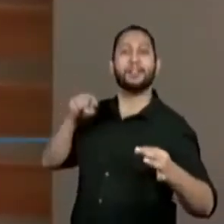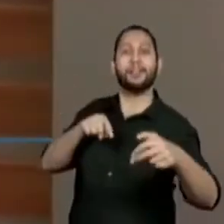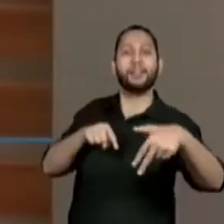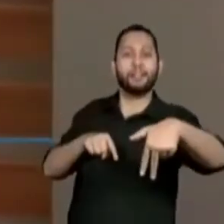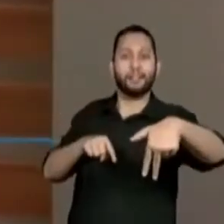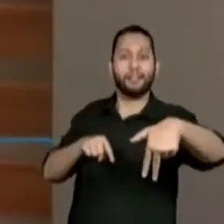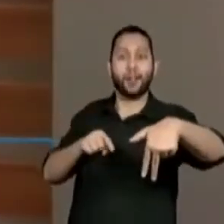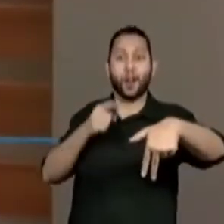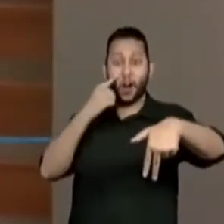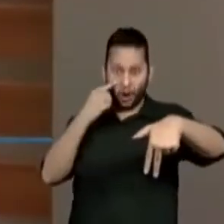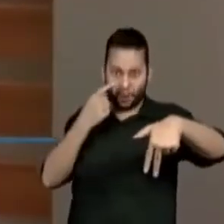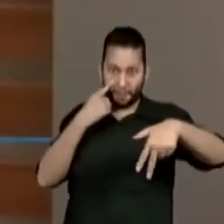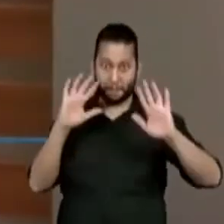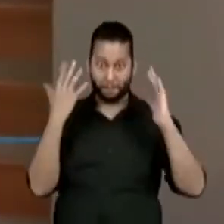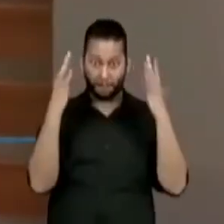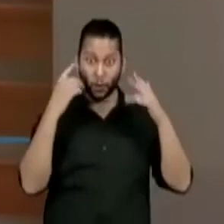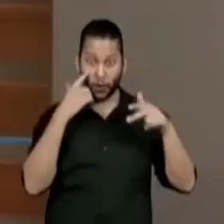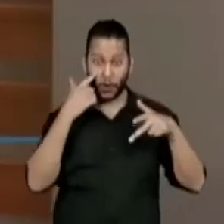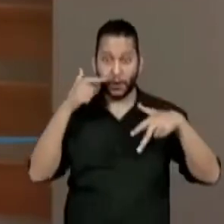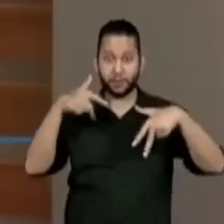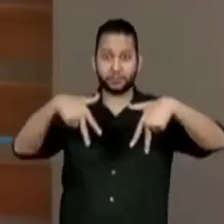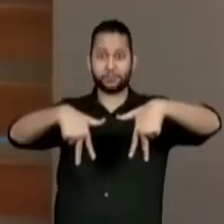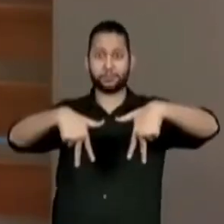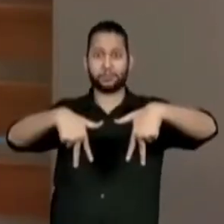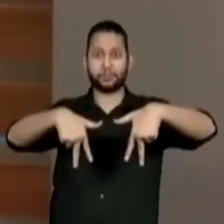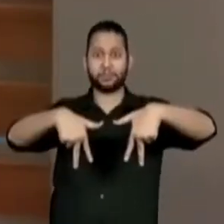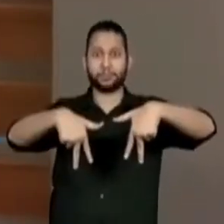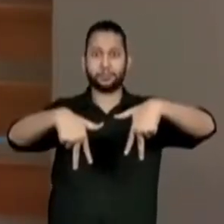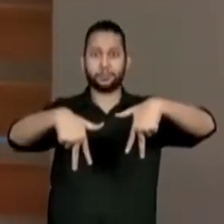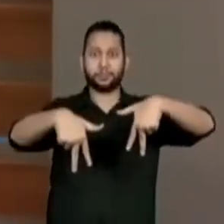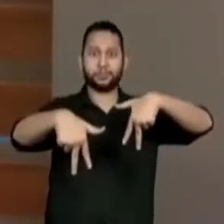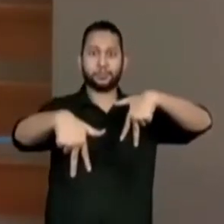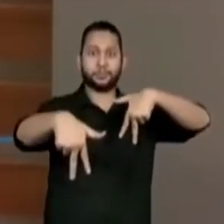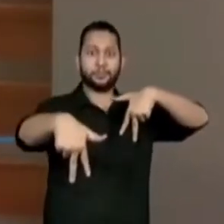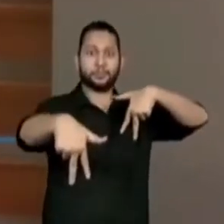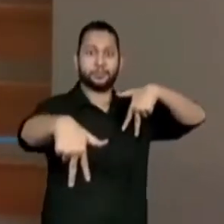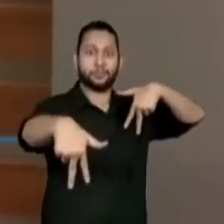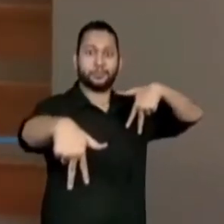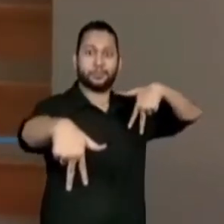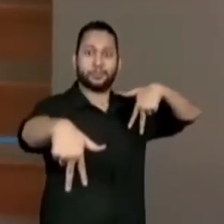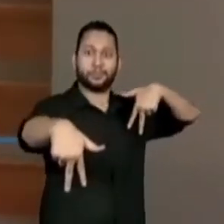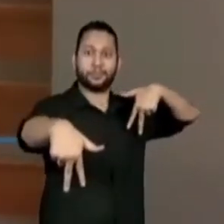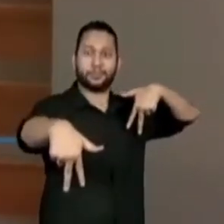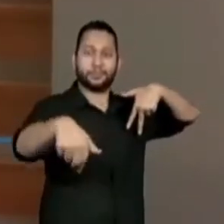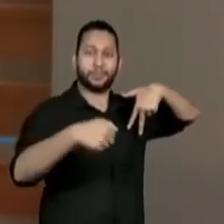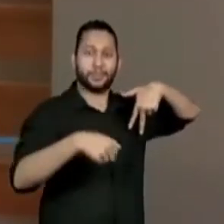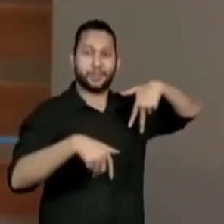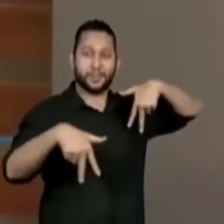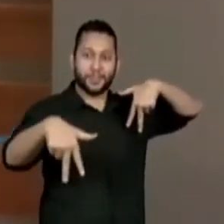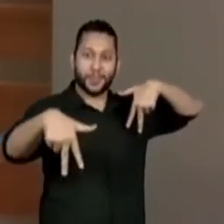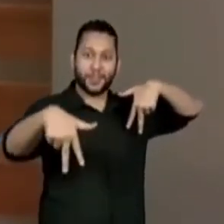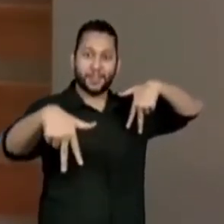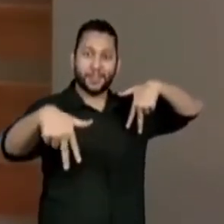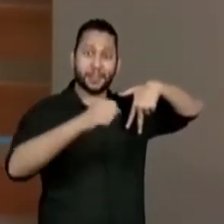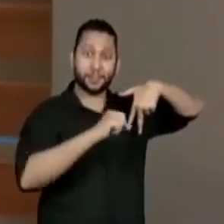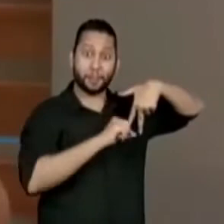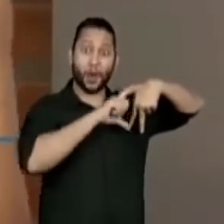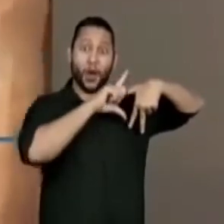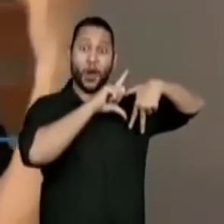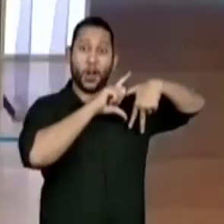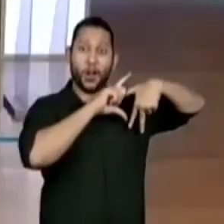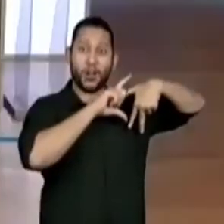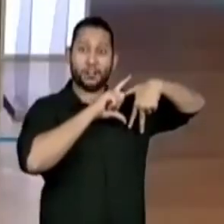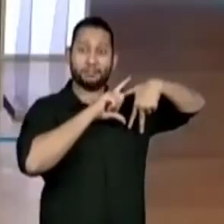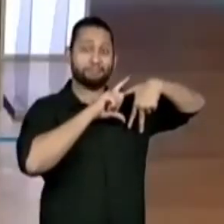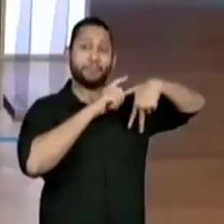e outro mais atrás, às vezes dá a impressão que um é maior que o outro, mas não, é porque um está mais longe do que o outro. No caso